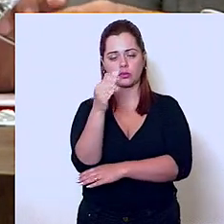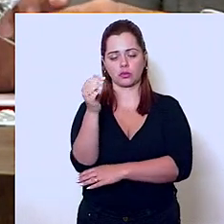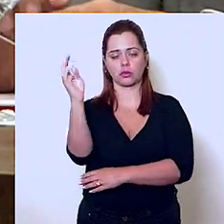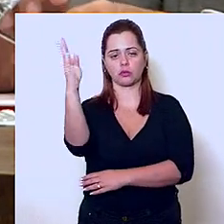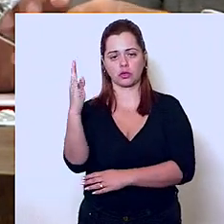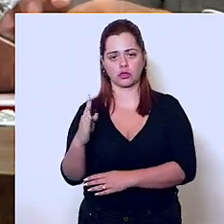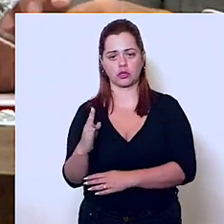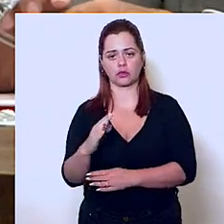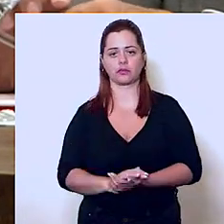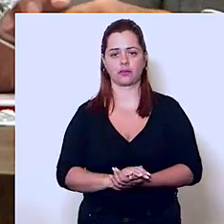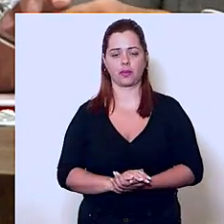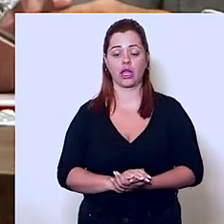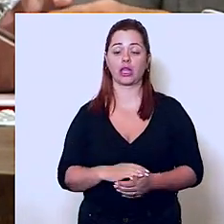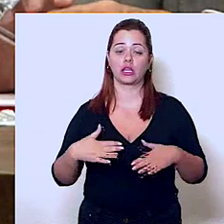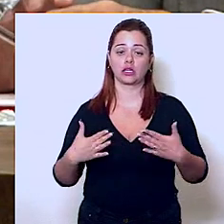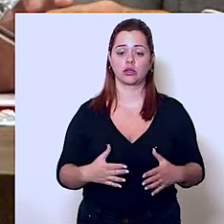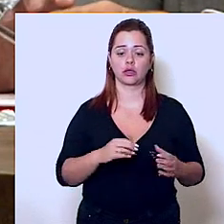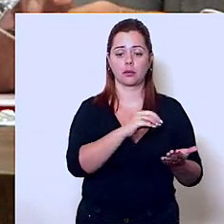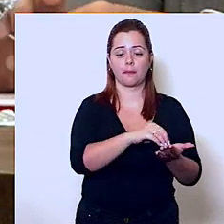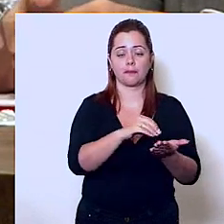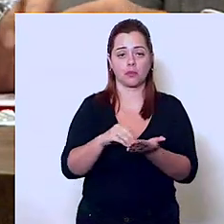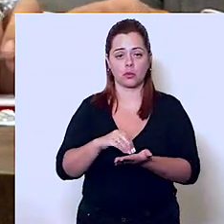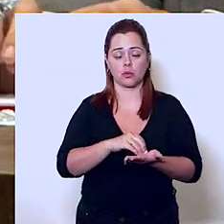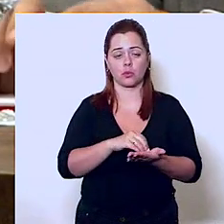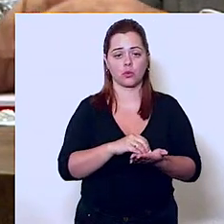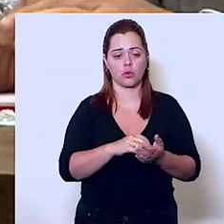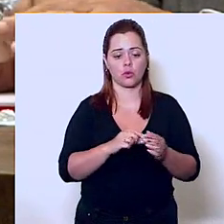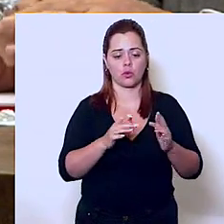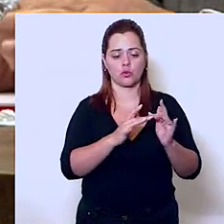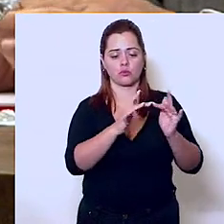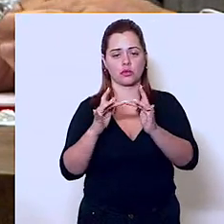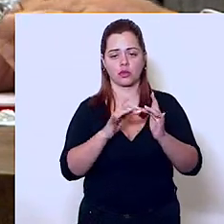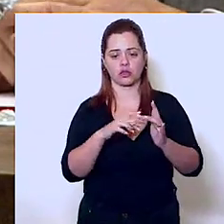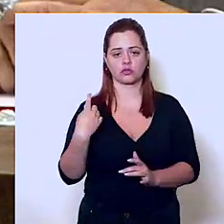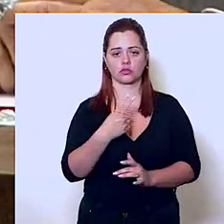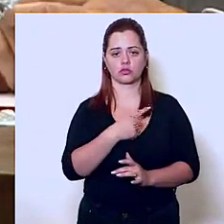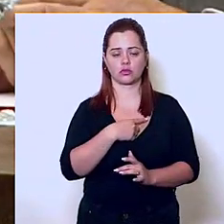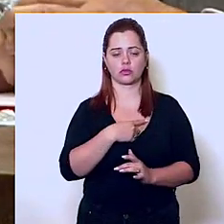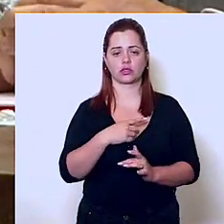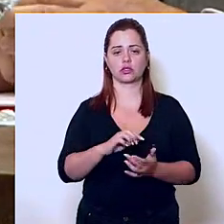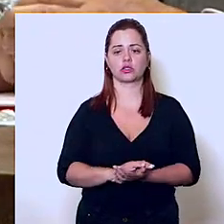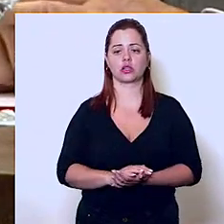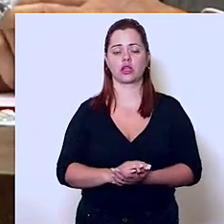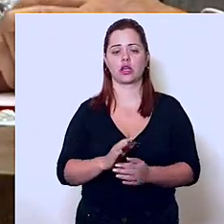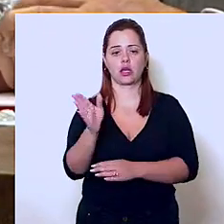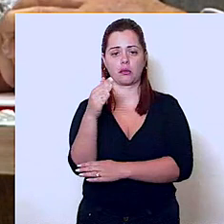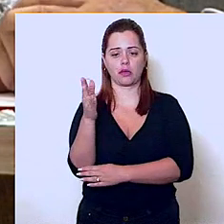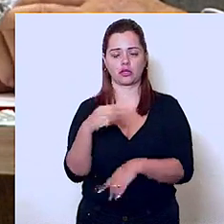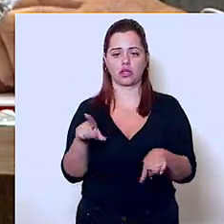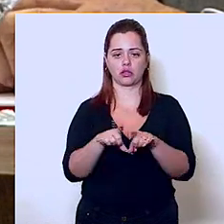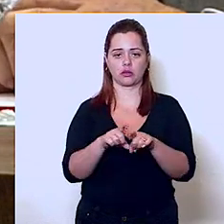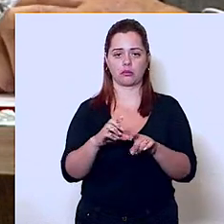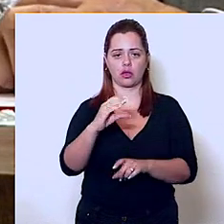montou aqui uma rede nas nossas embaixadas e consulados, nos principais mercados, inicialmente